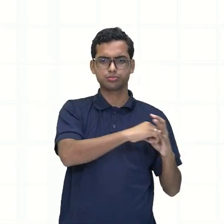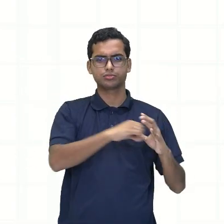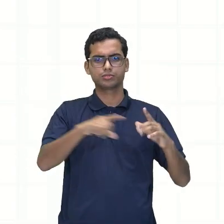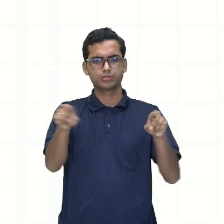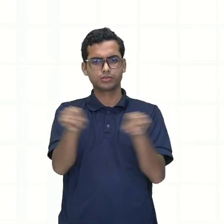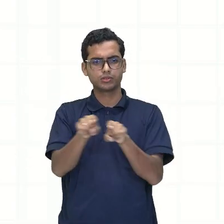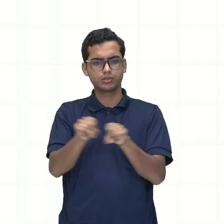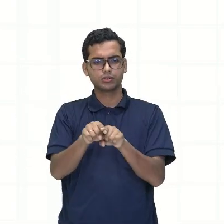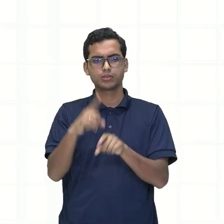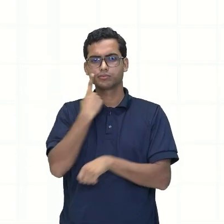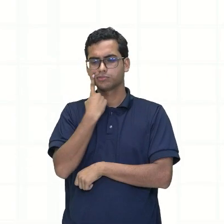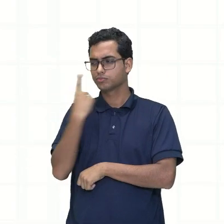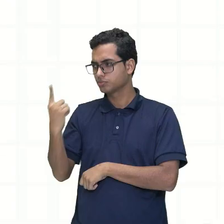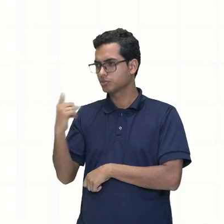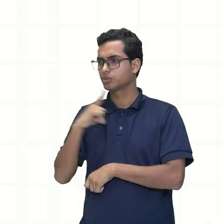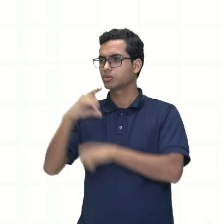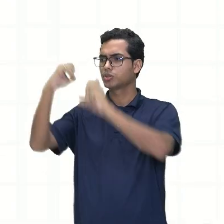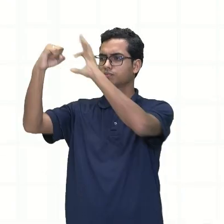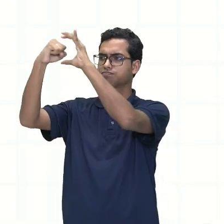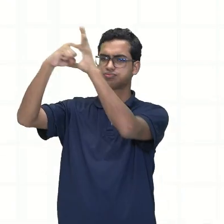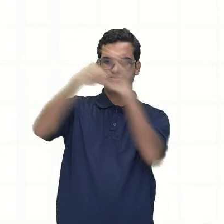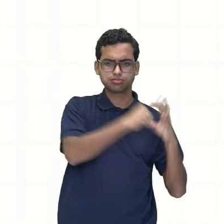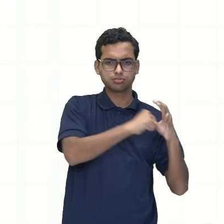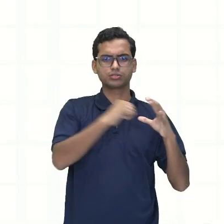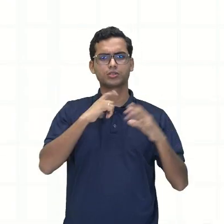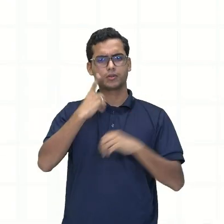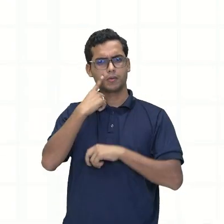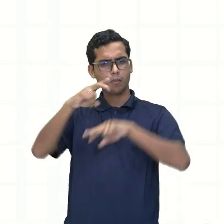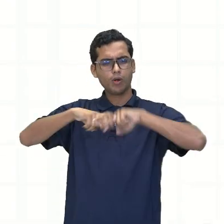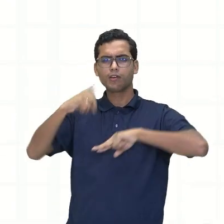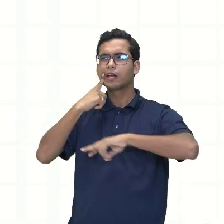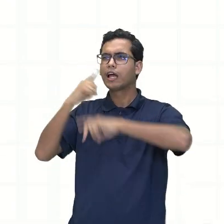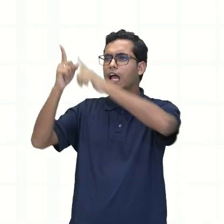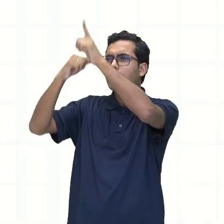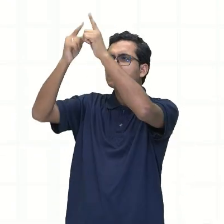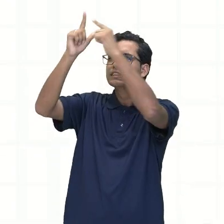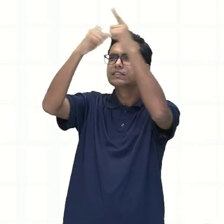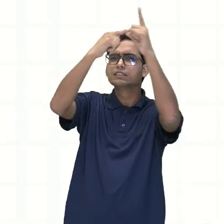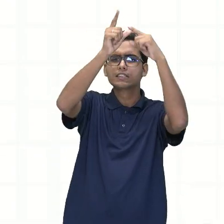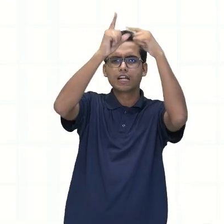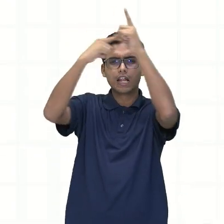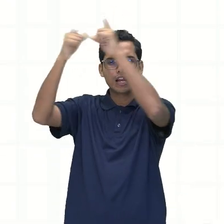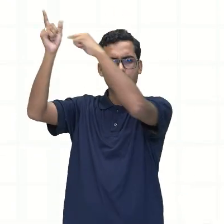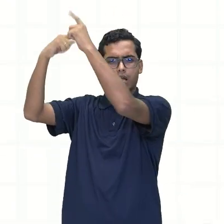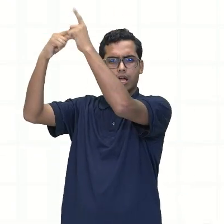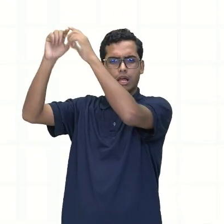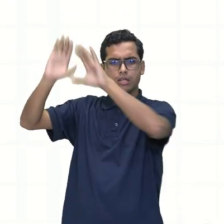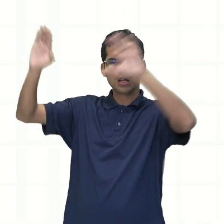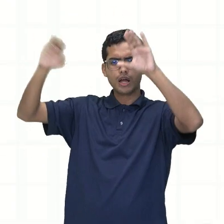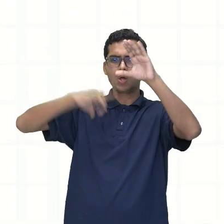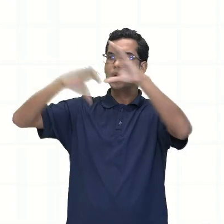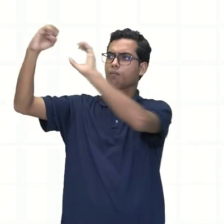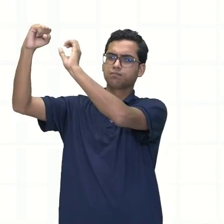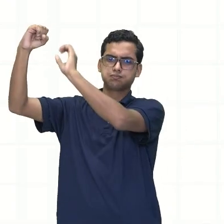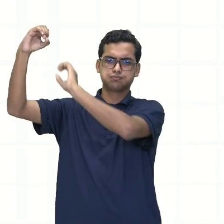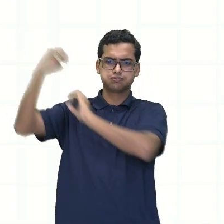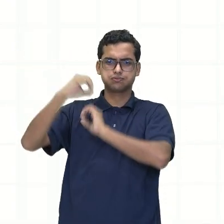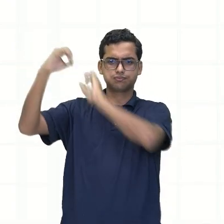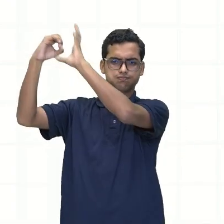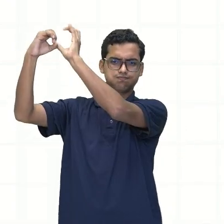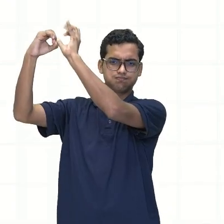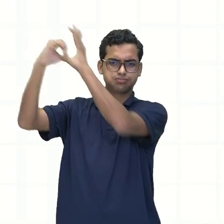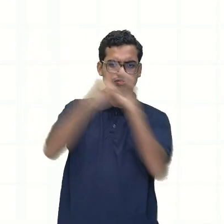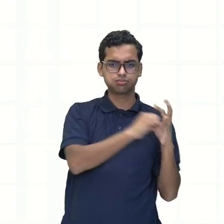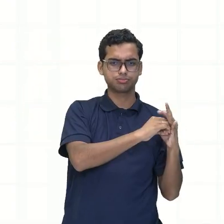em combustão, por isso que nós vemos as estrelas cadentes. A próxima camada é a